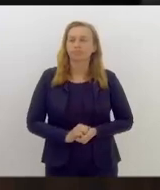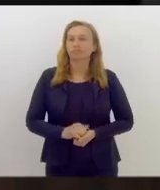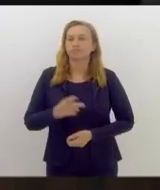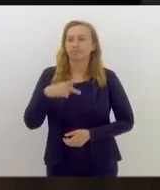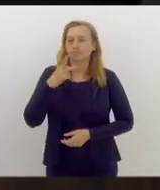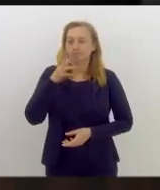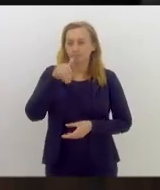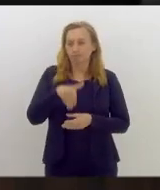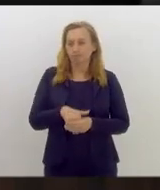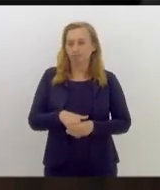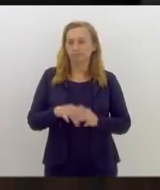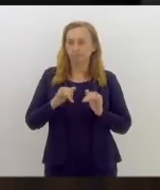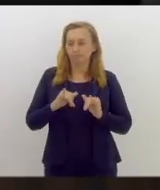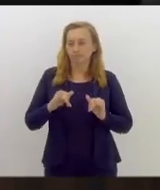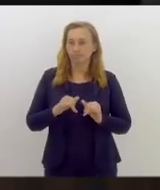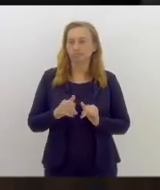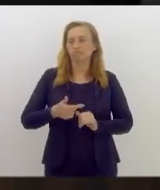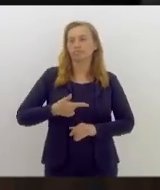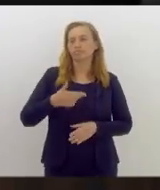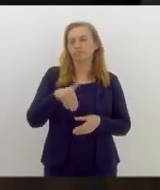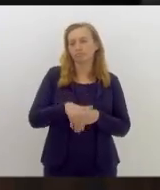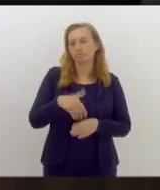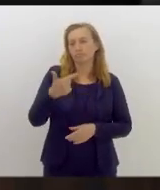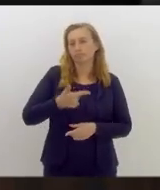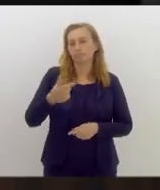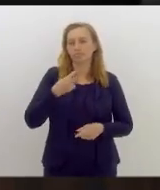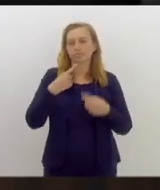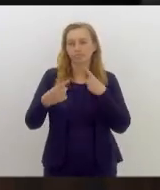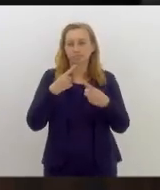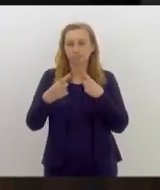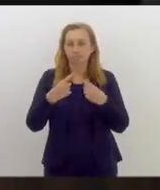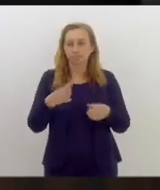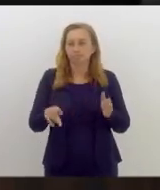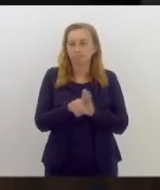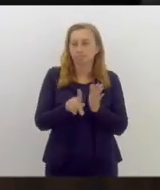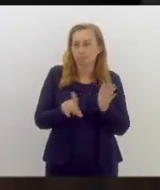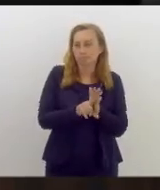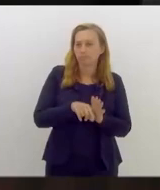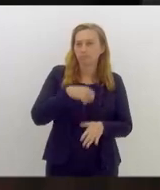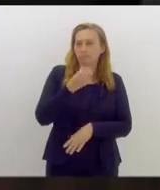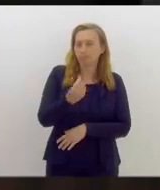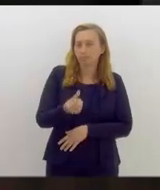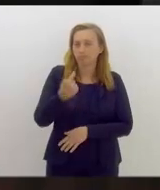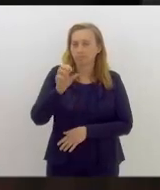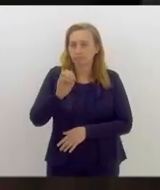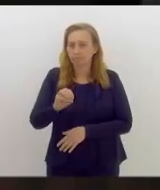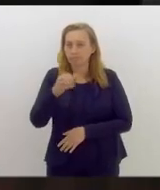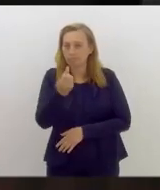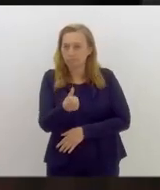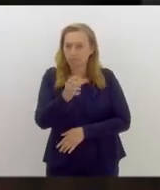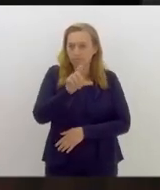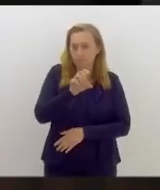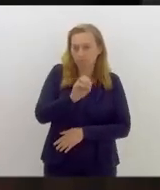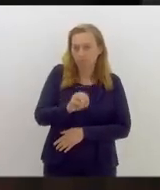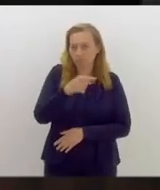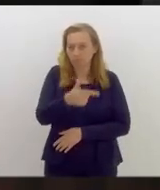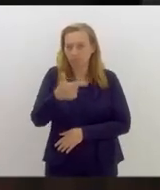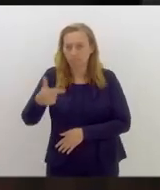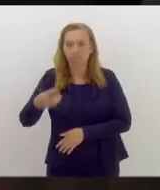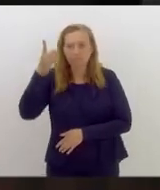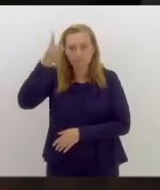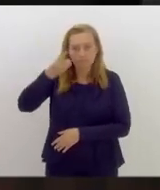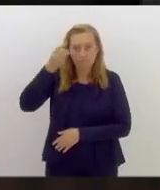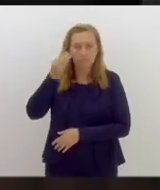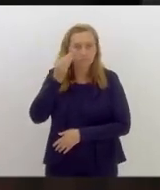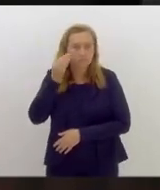de voto ao final. Ao final. Em votação, em segunda discussão, redação do vencido. Projeto de lei 6060-A de 22, de autoria da deputada Mônica